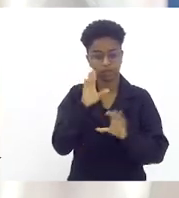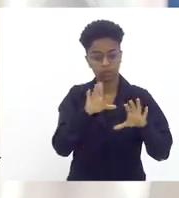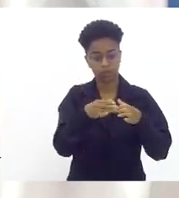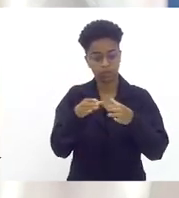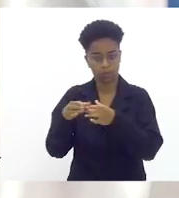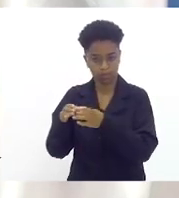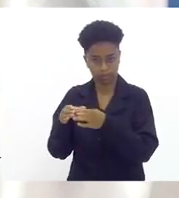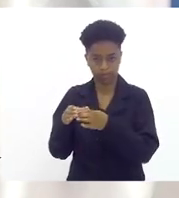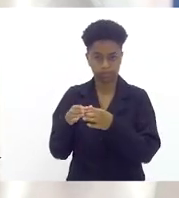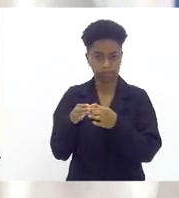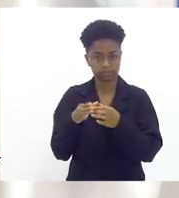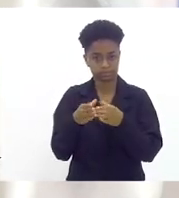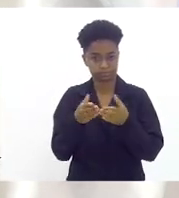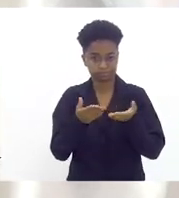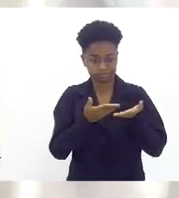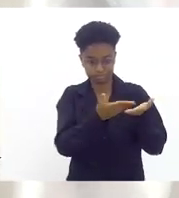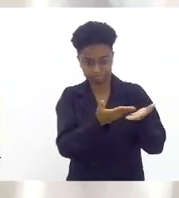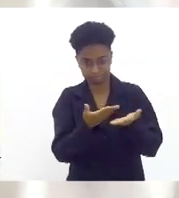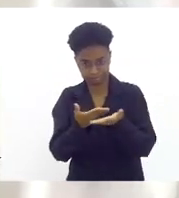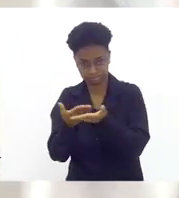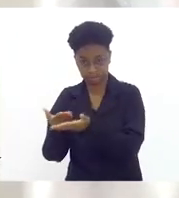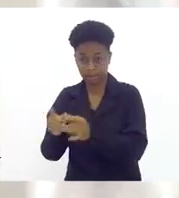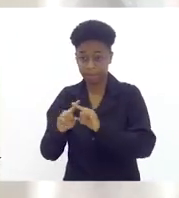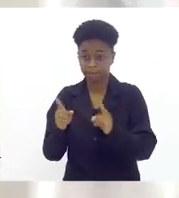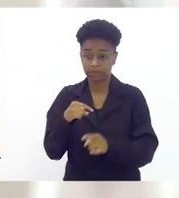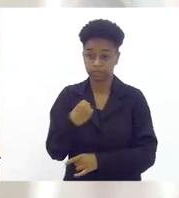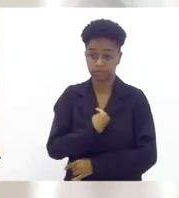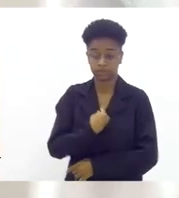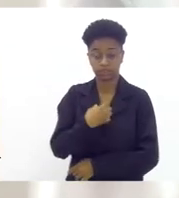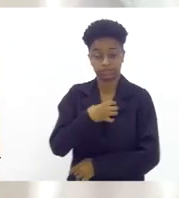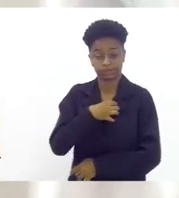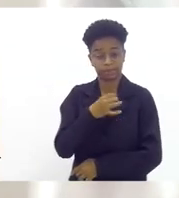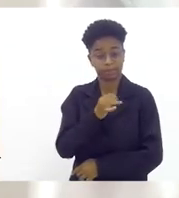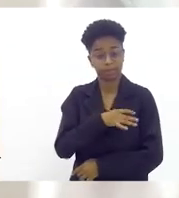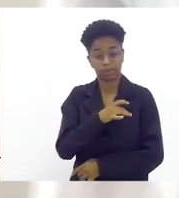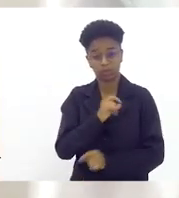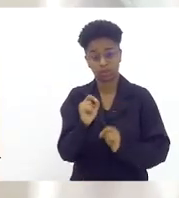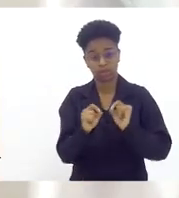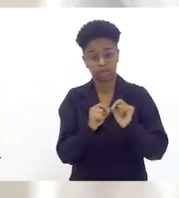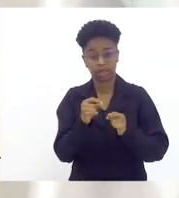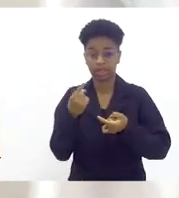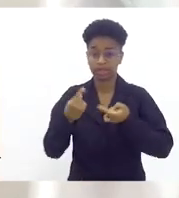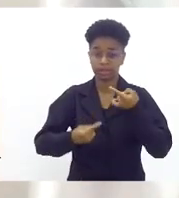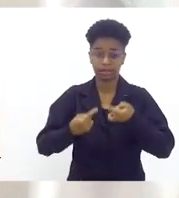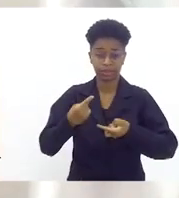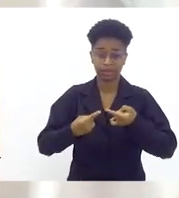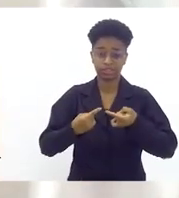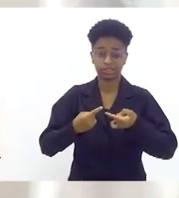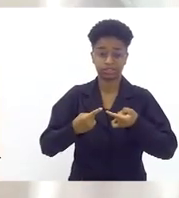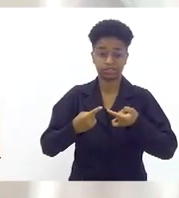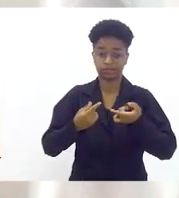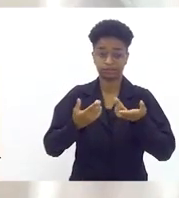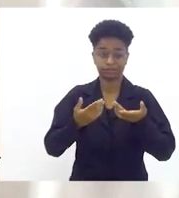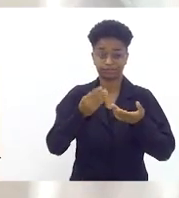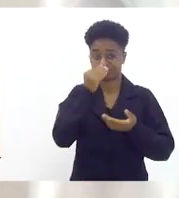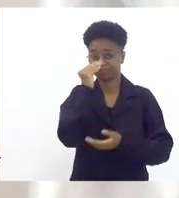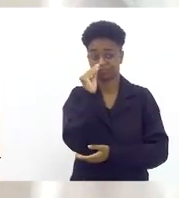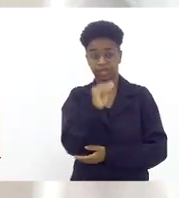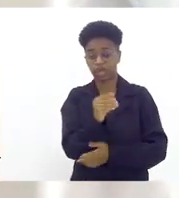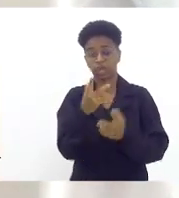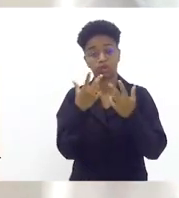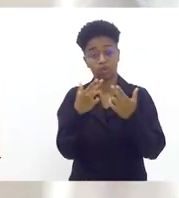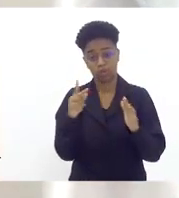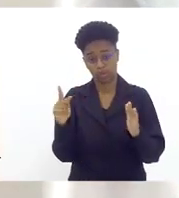comissões. Nosso temor é que o debate seja desvirtuado, como aconteceu com